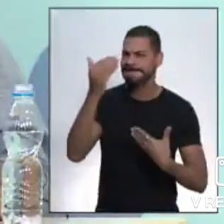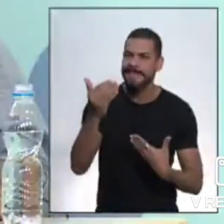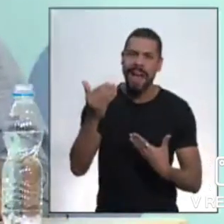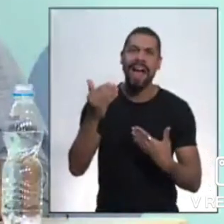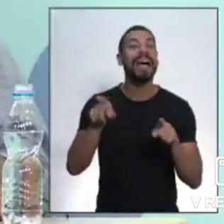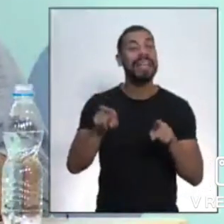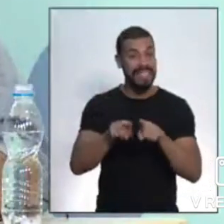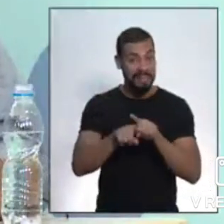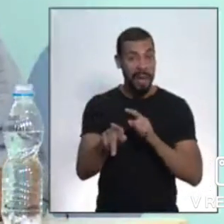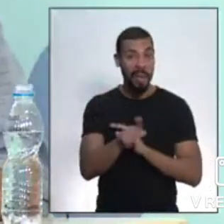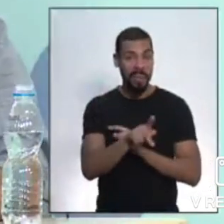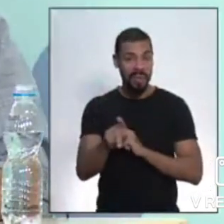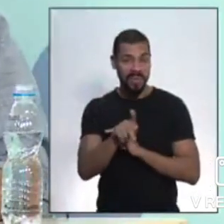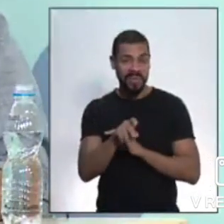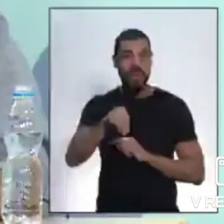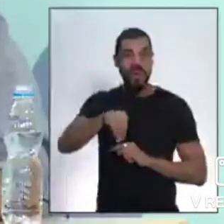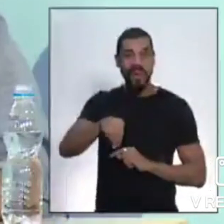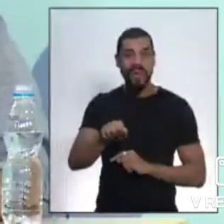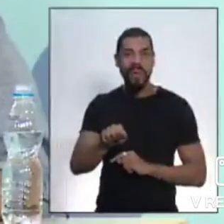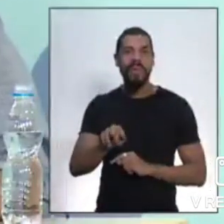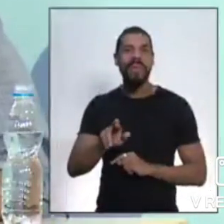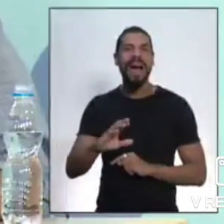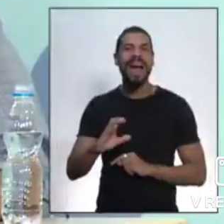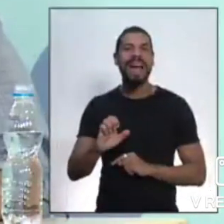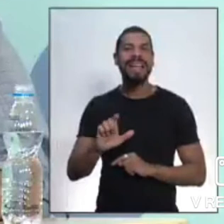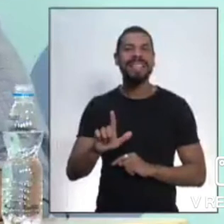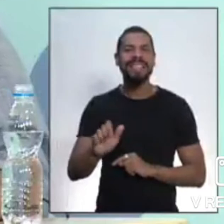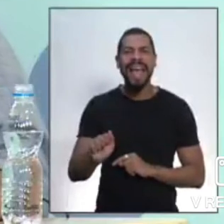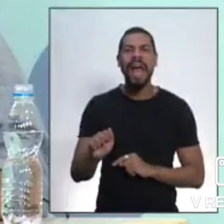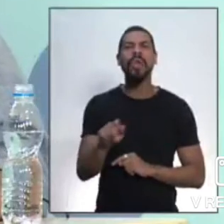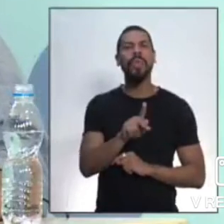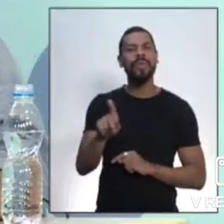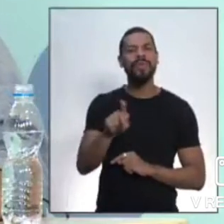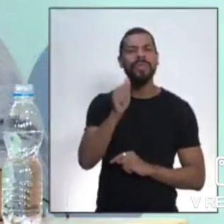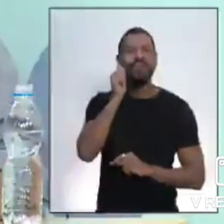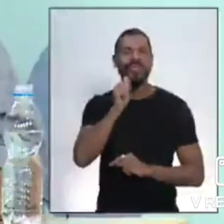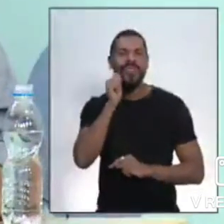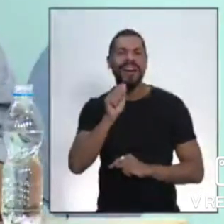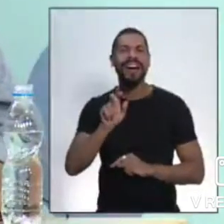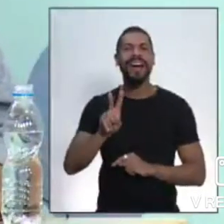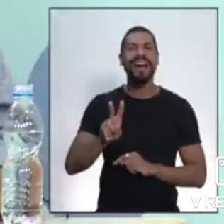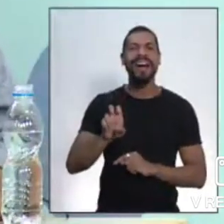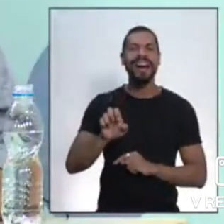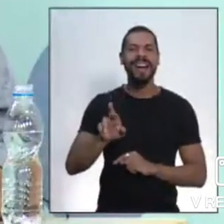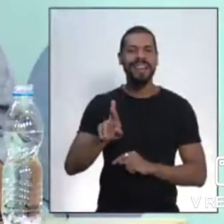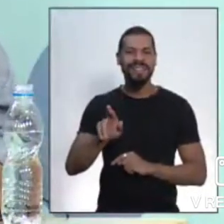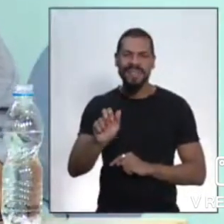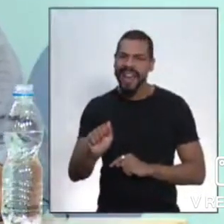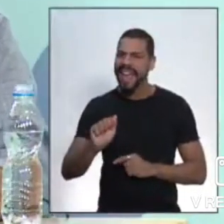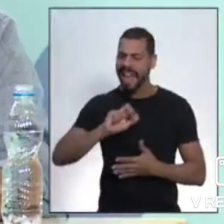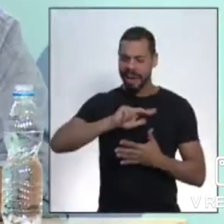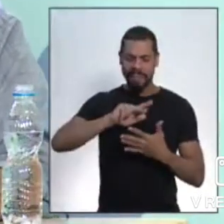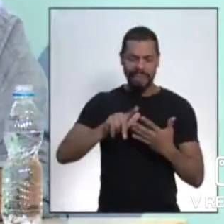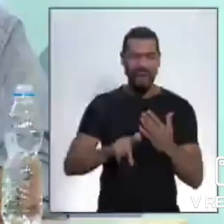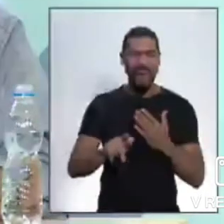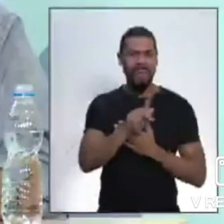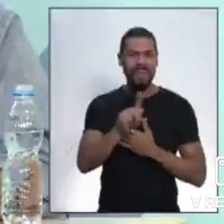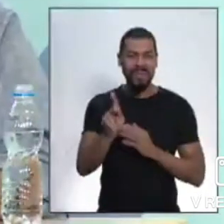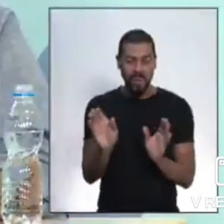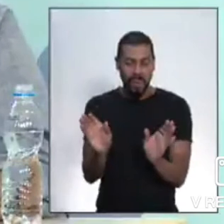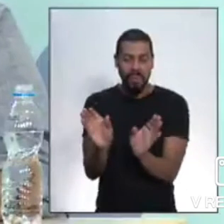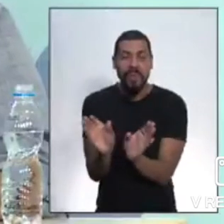do professor Marcelo, né? Da professora Vera, do professor Silvio, do professor Isaac, professor